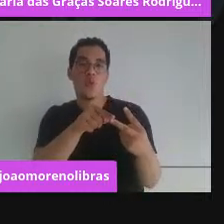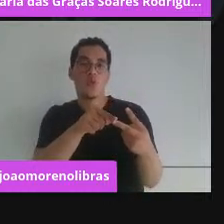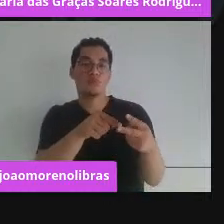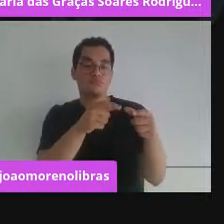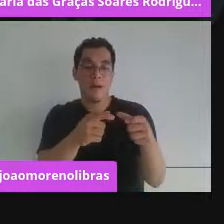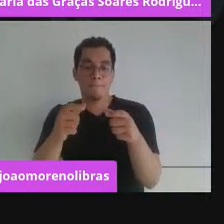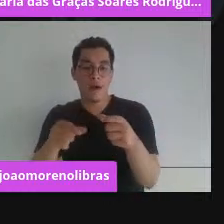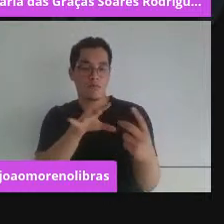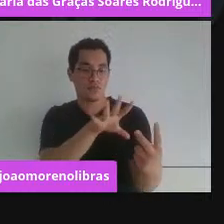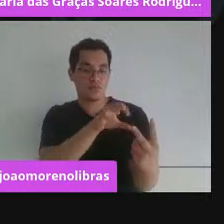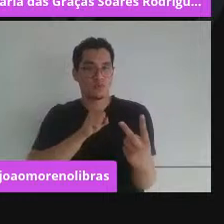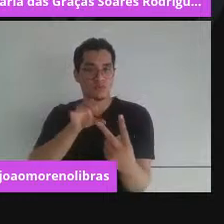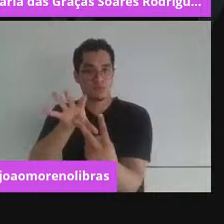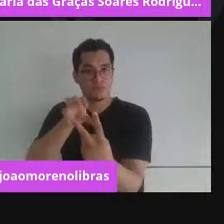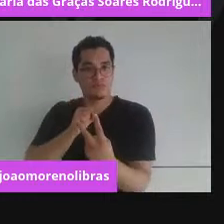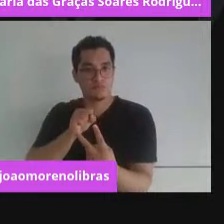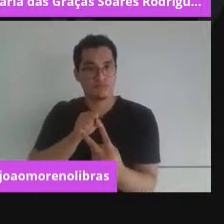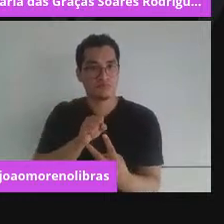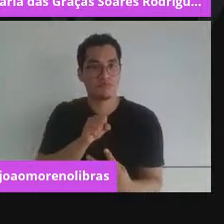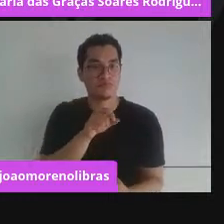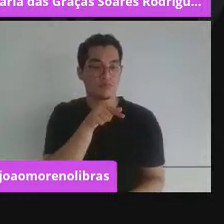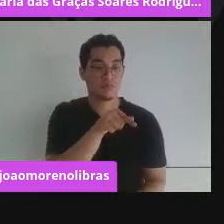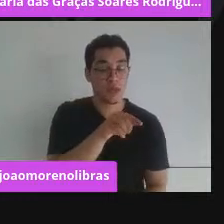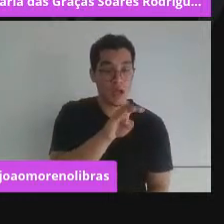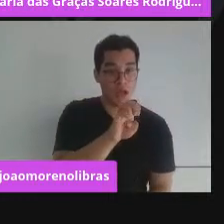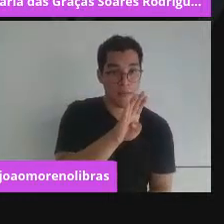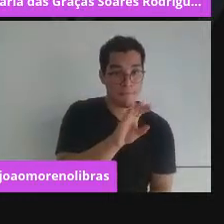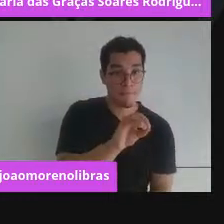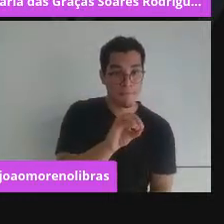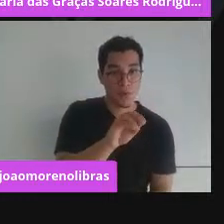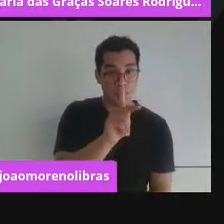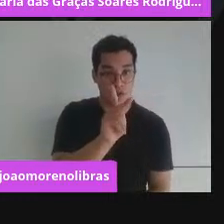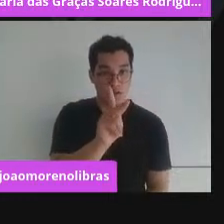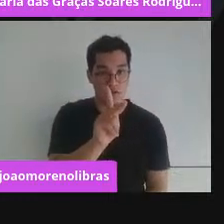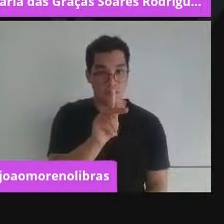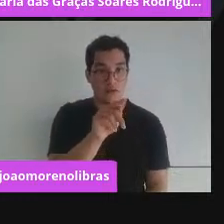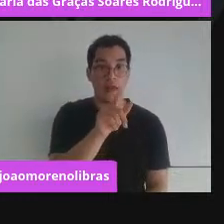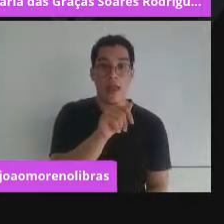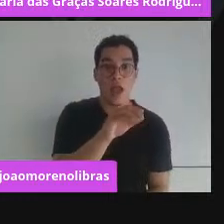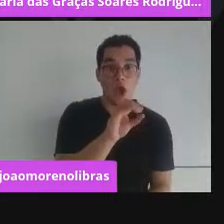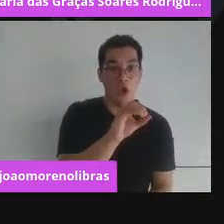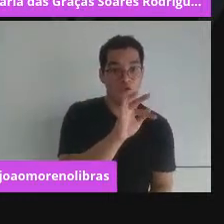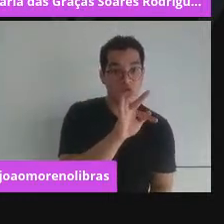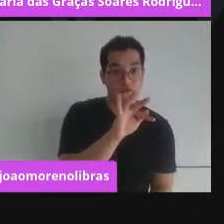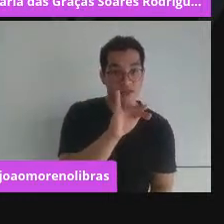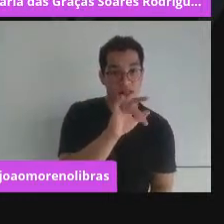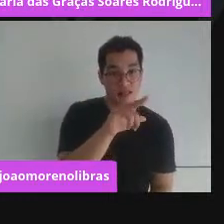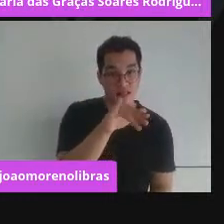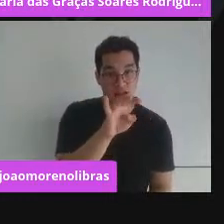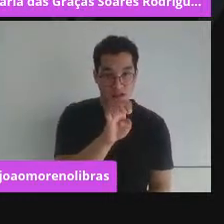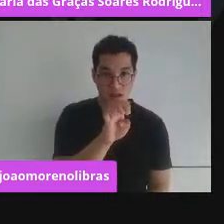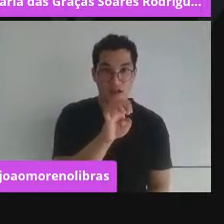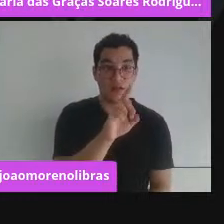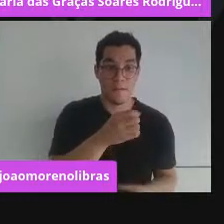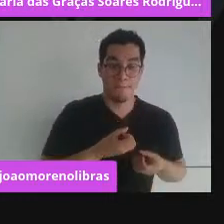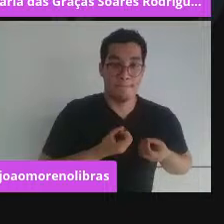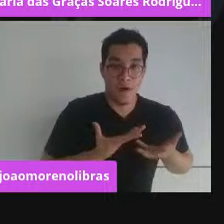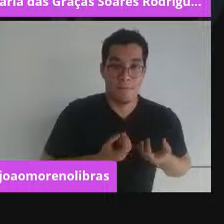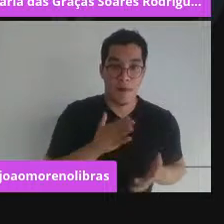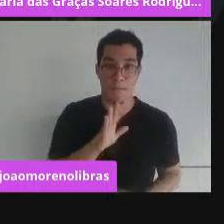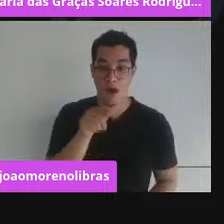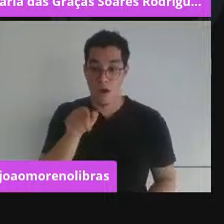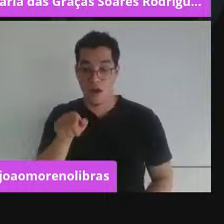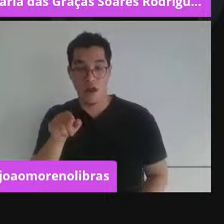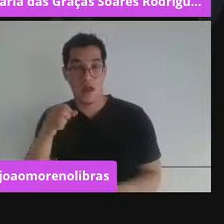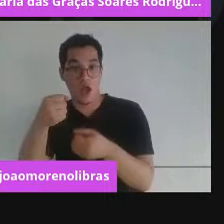entre os dados. Uma delas, o e-book, como eu já havia dito, foi produzido em ambiente offline, enquanto os comentários foram produzidos em